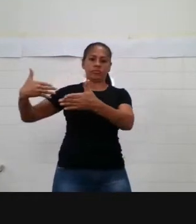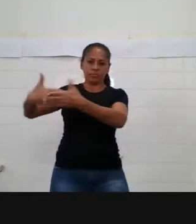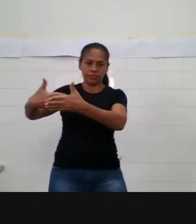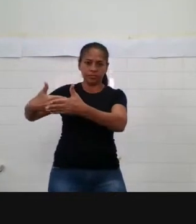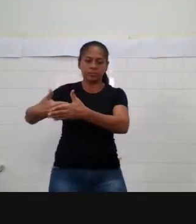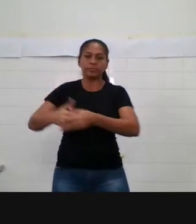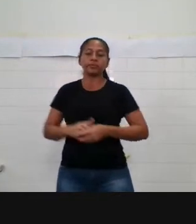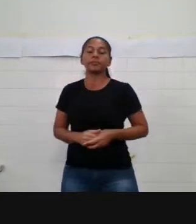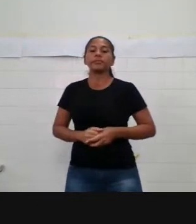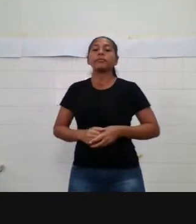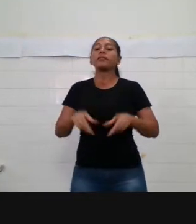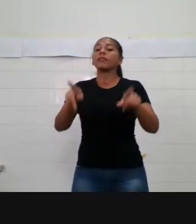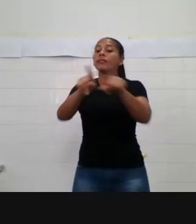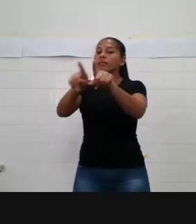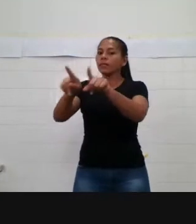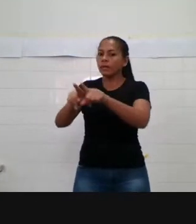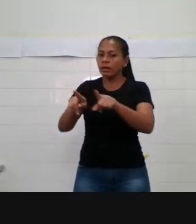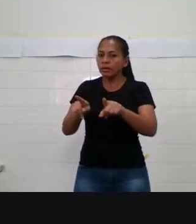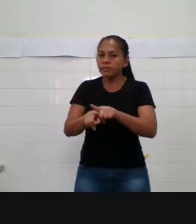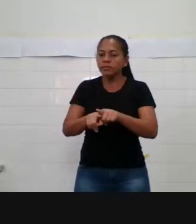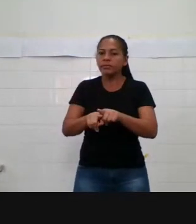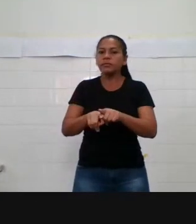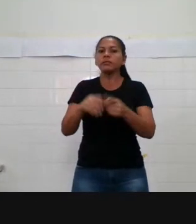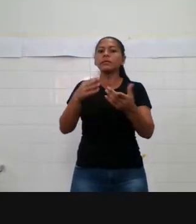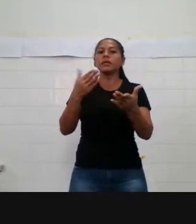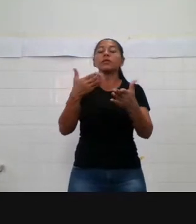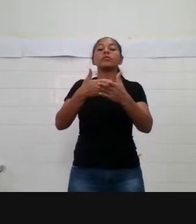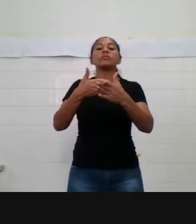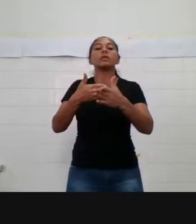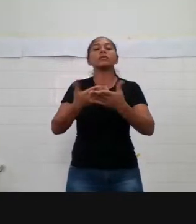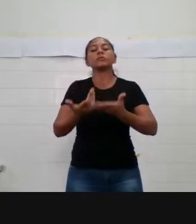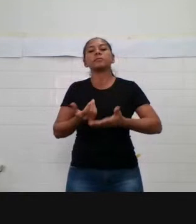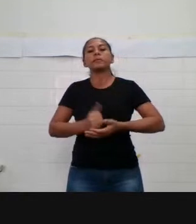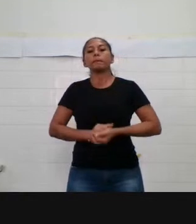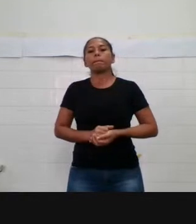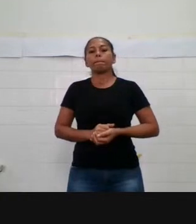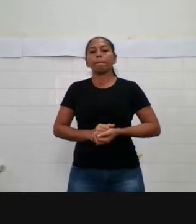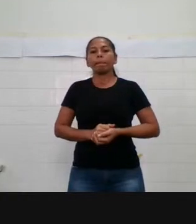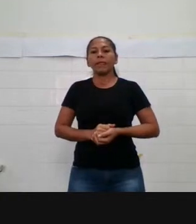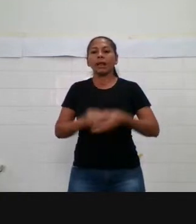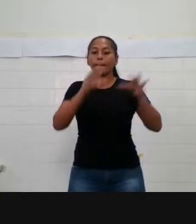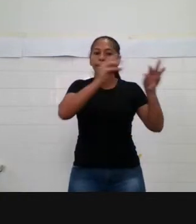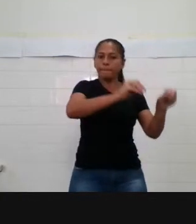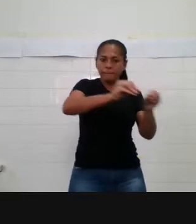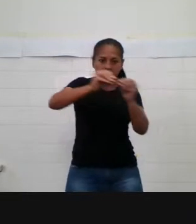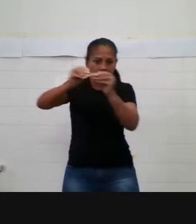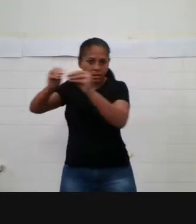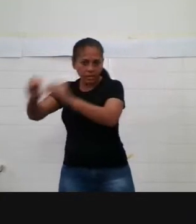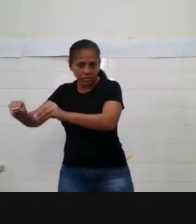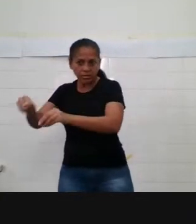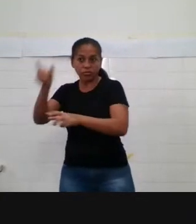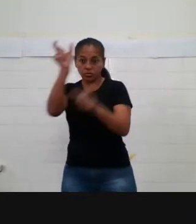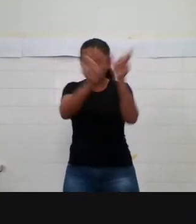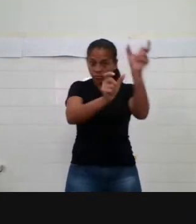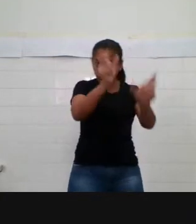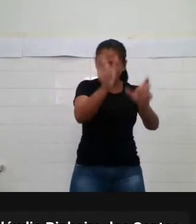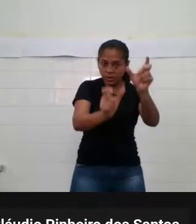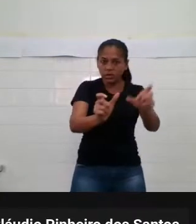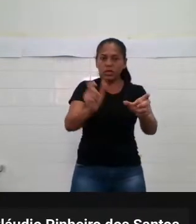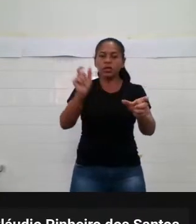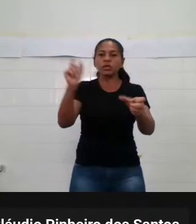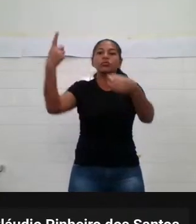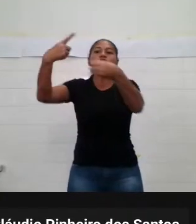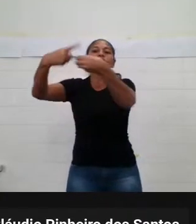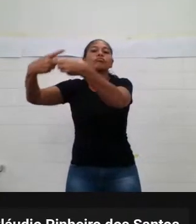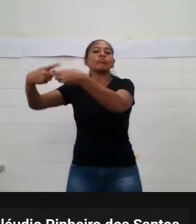Ponciar Vicência vai tratar da migração da personagem do interior